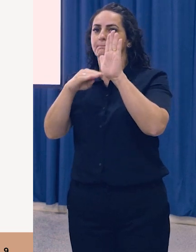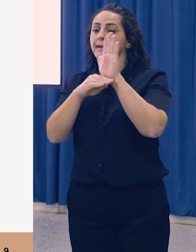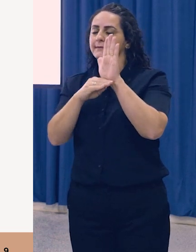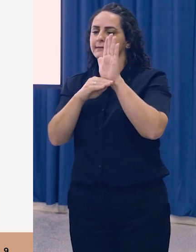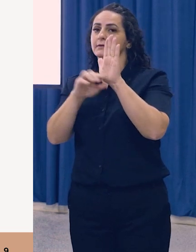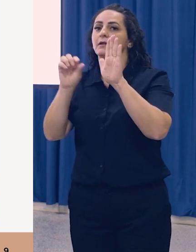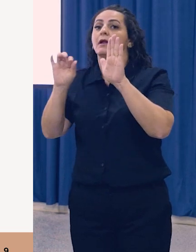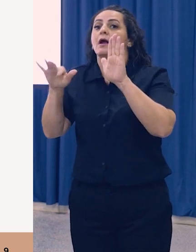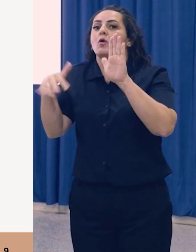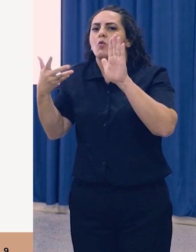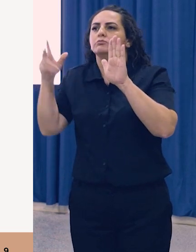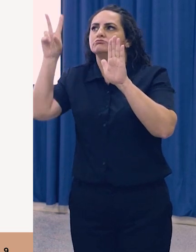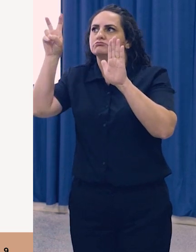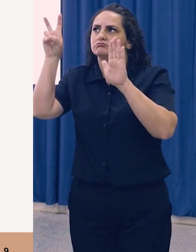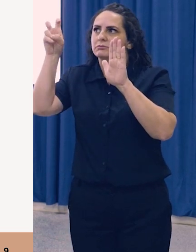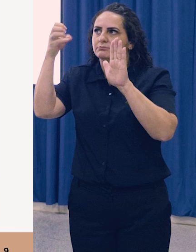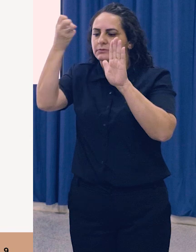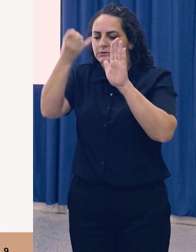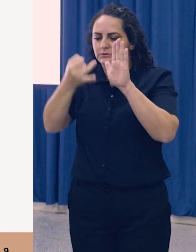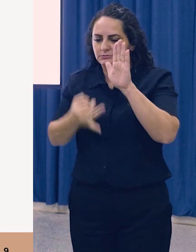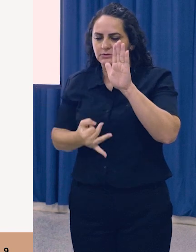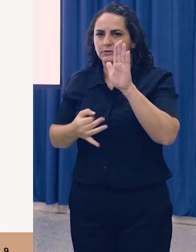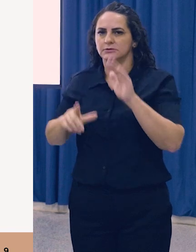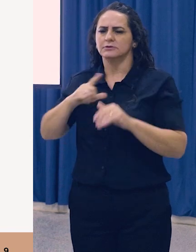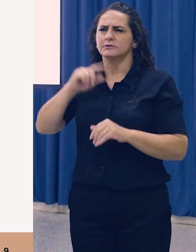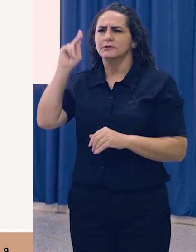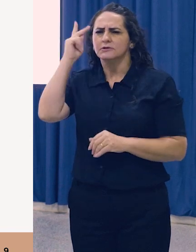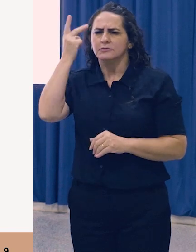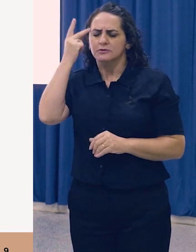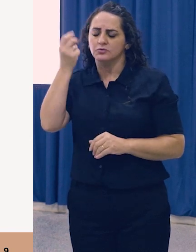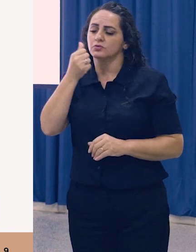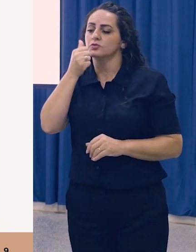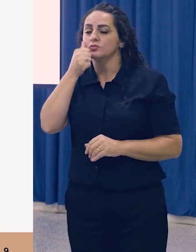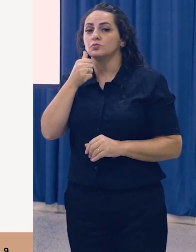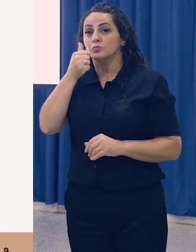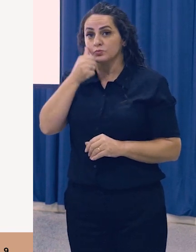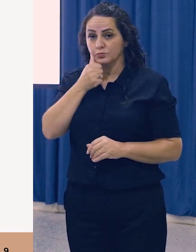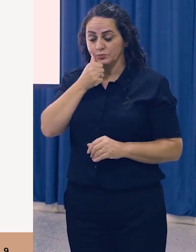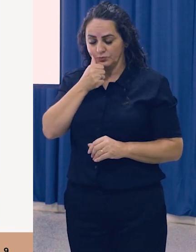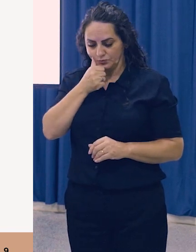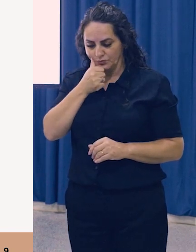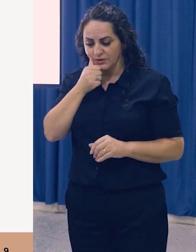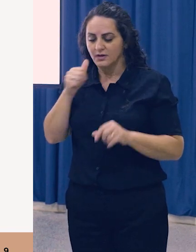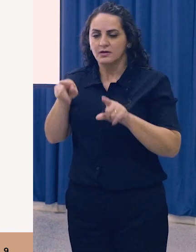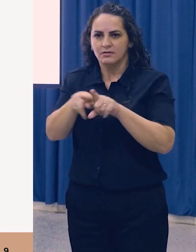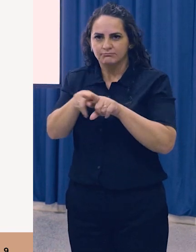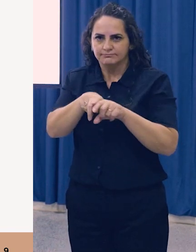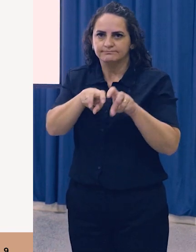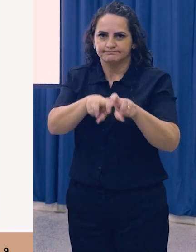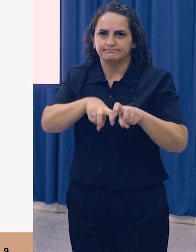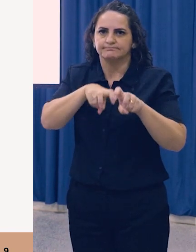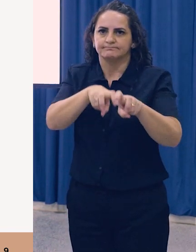de que temas esse filme falava, né? Então ele conta a história de uma moça, também camponesa,